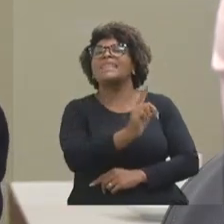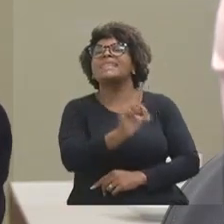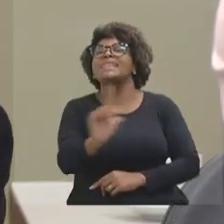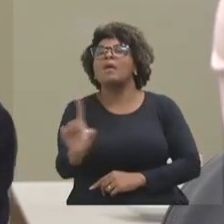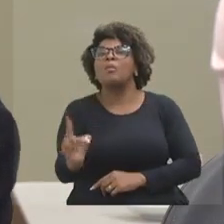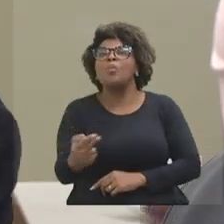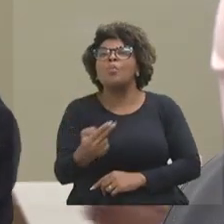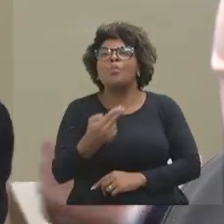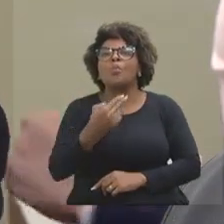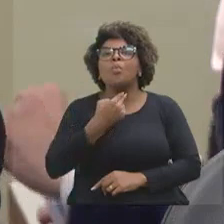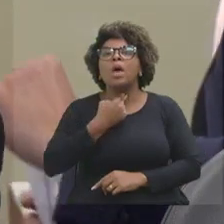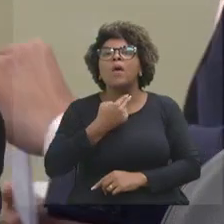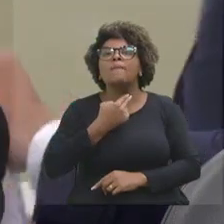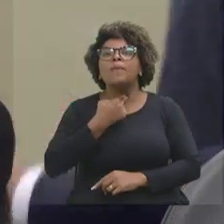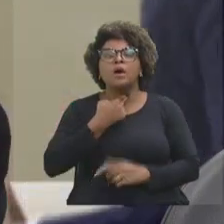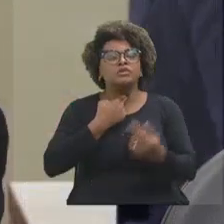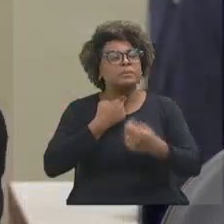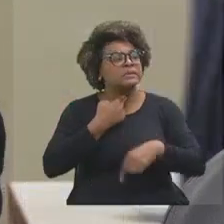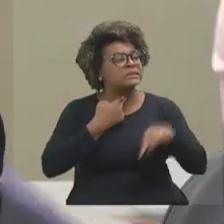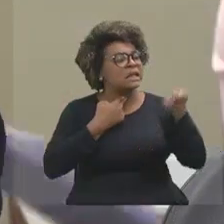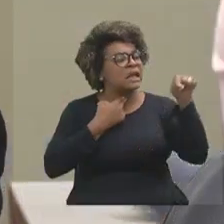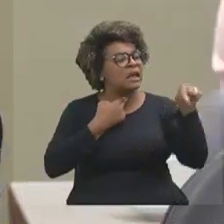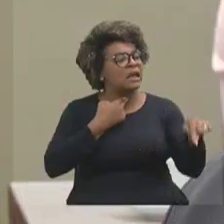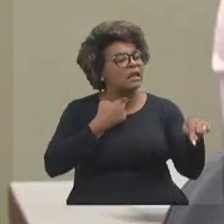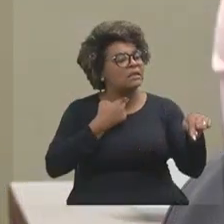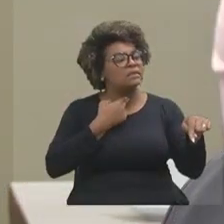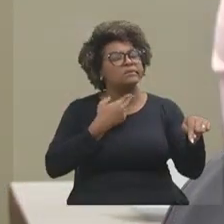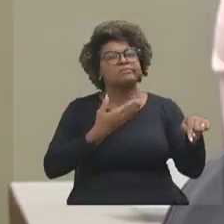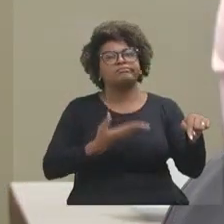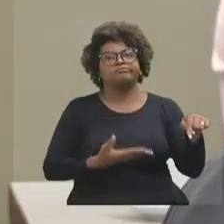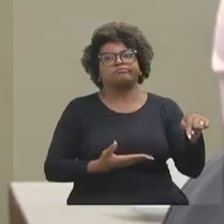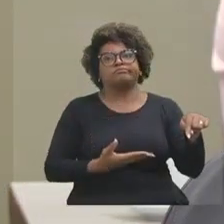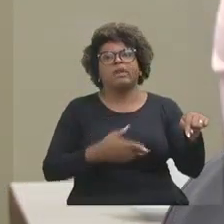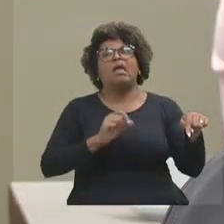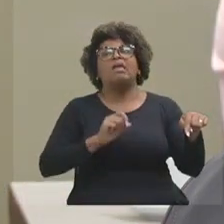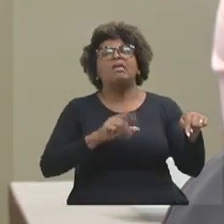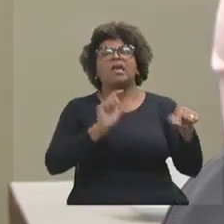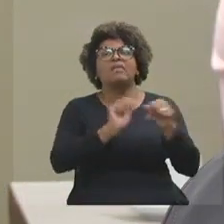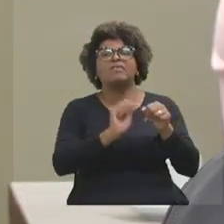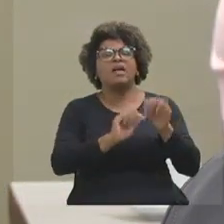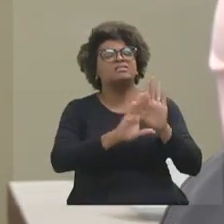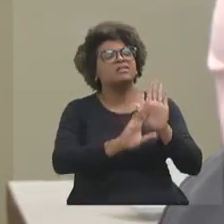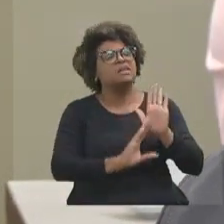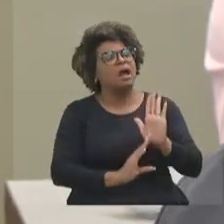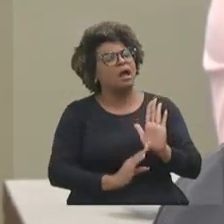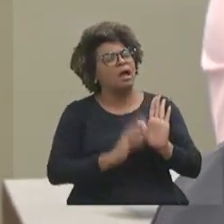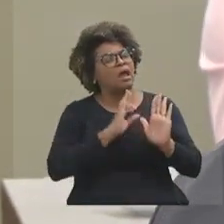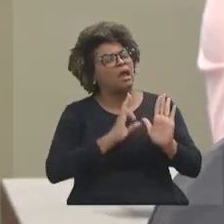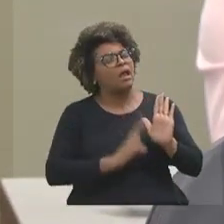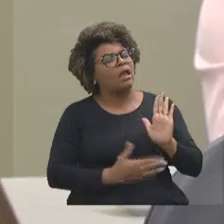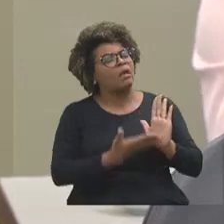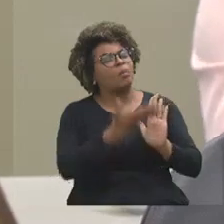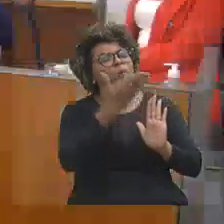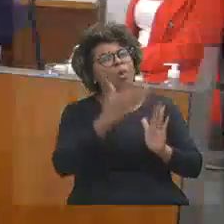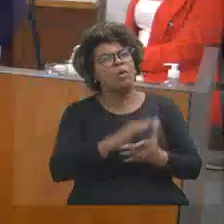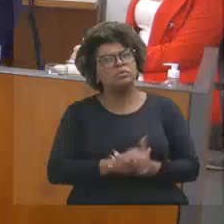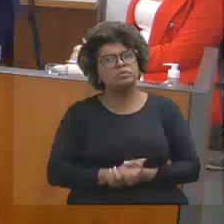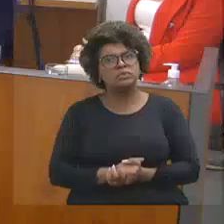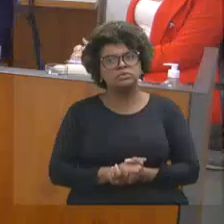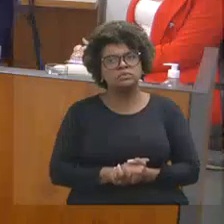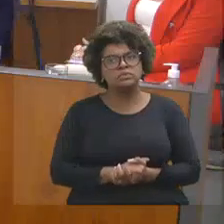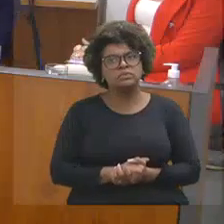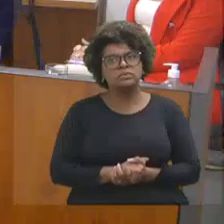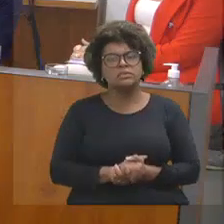você tem que botar aquele outro vê quem tá burocratizando está Responde ao Lucas Obrigado Presidente então Lucas primeiro assim